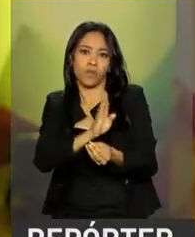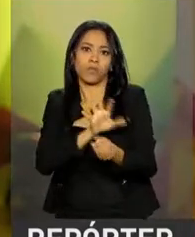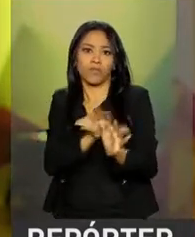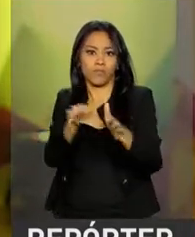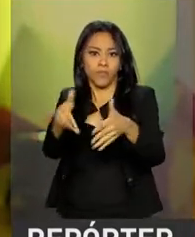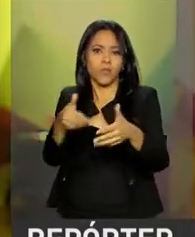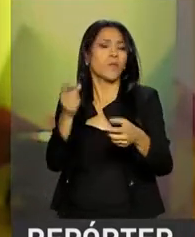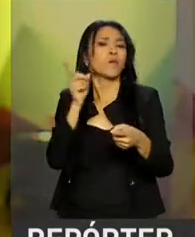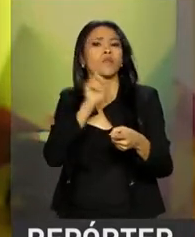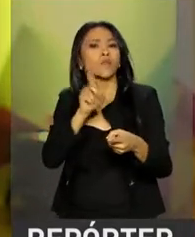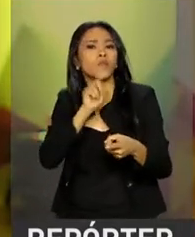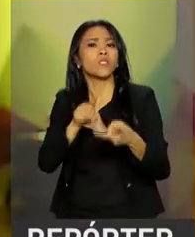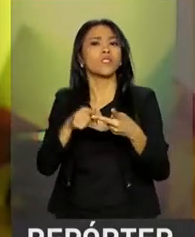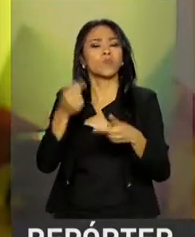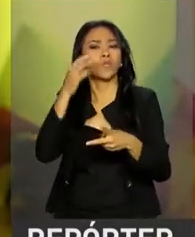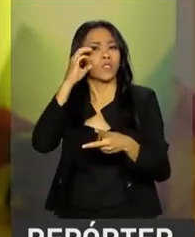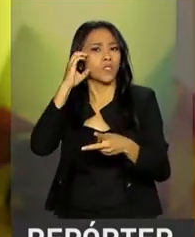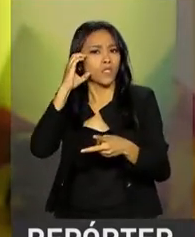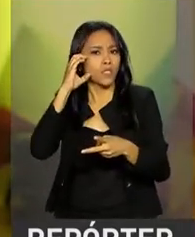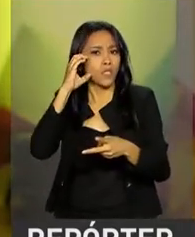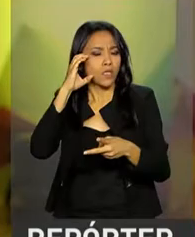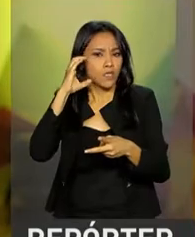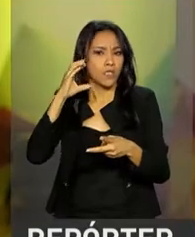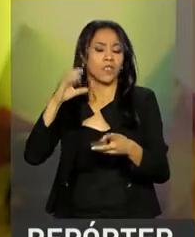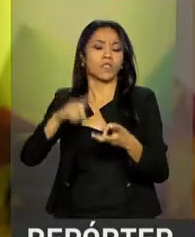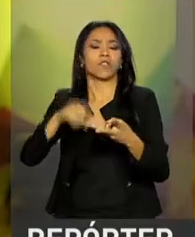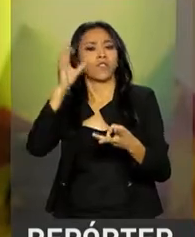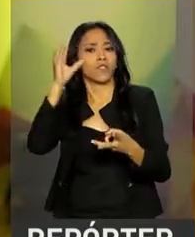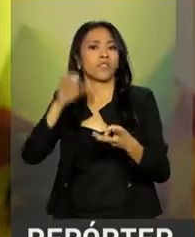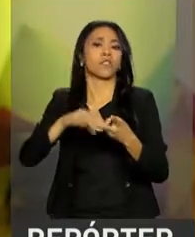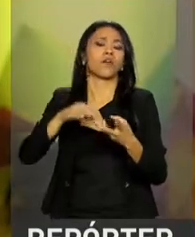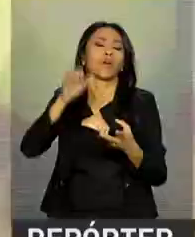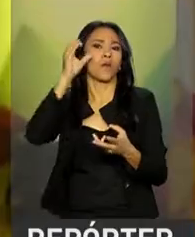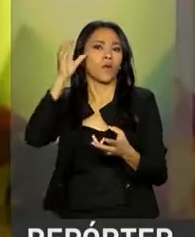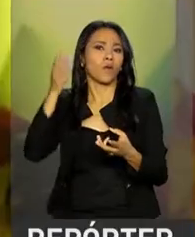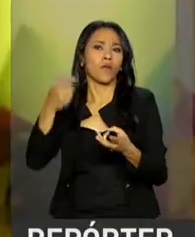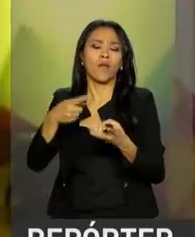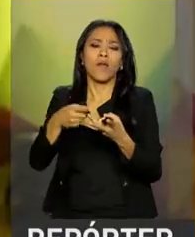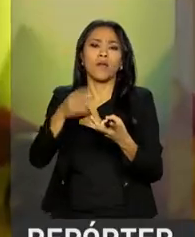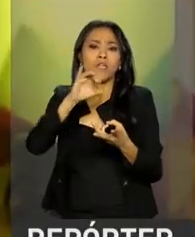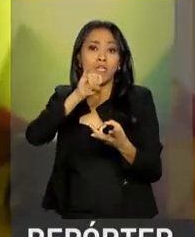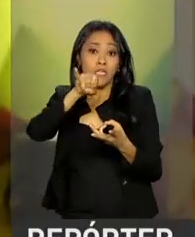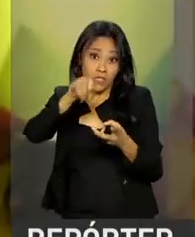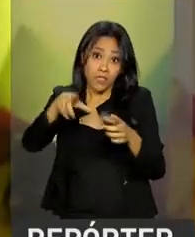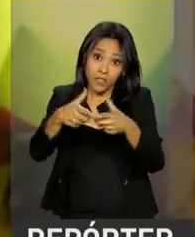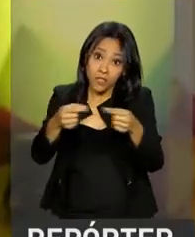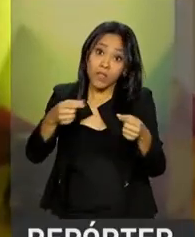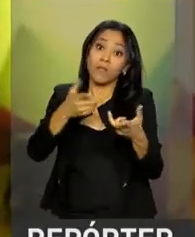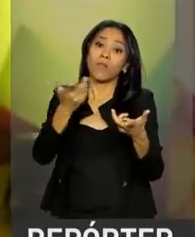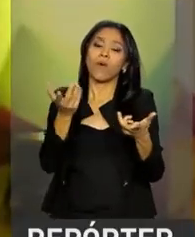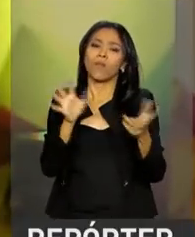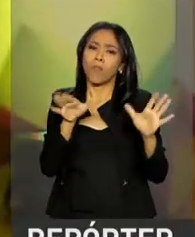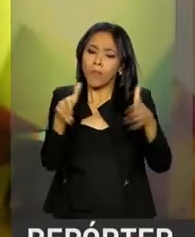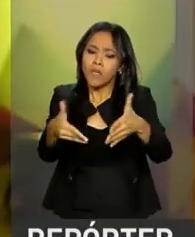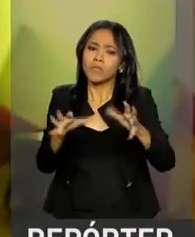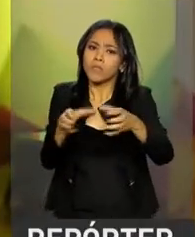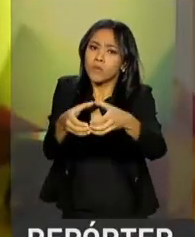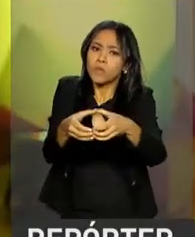é um grupo seleto, fazem parte os Estados Unidos, a China, a Coreia, o Japão e a União Europeia. E a nossa experiência em desenvolver um